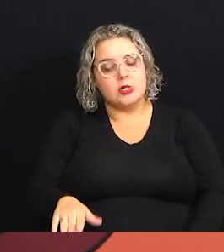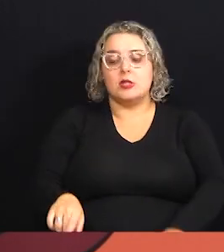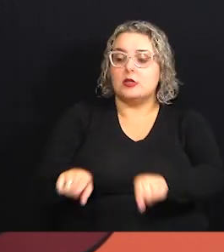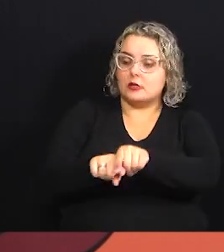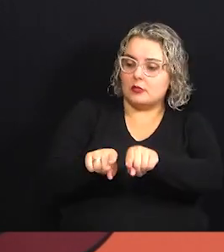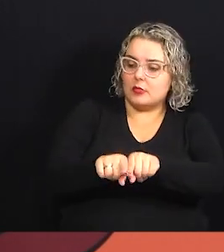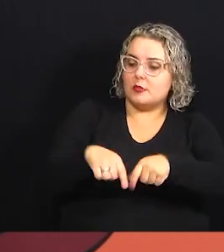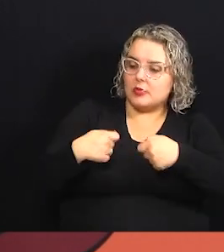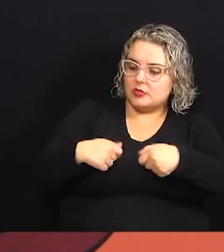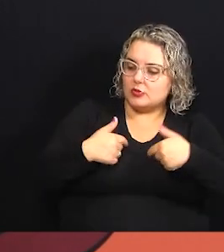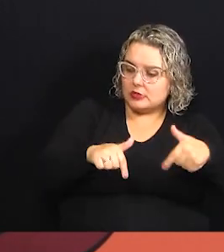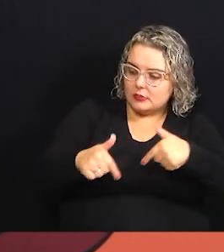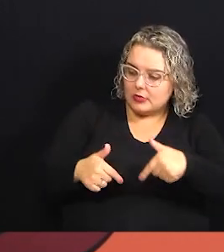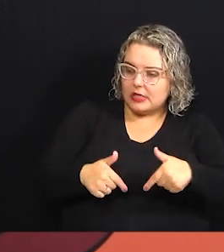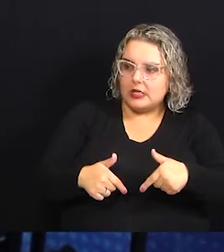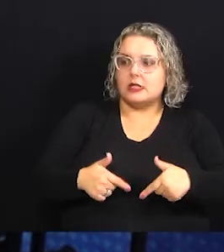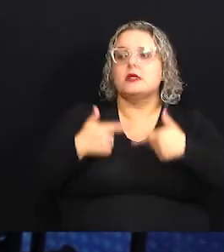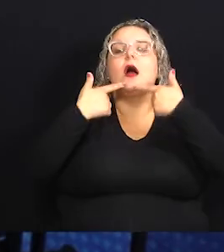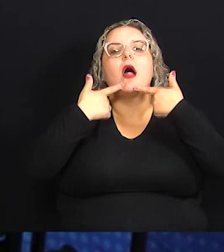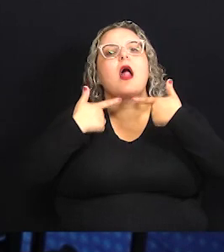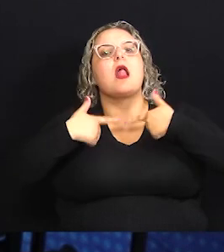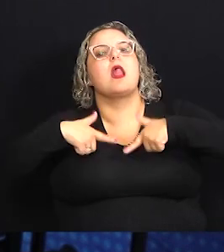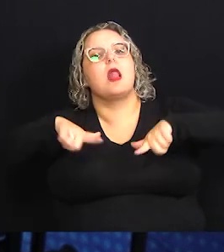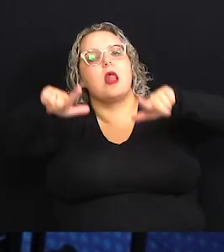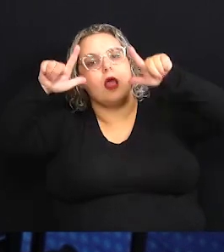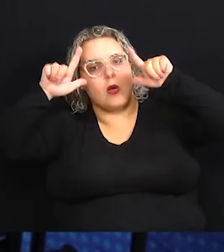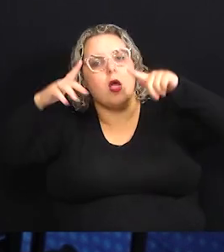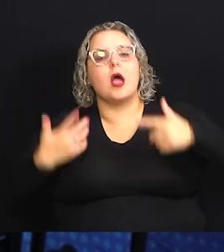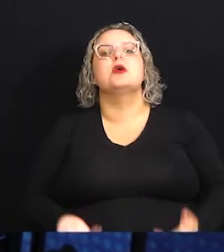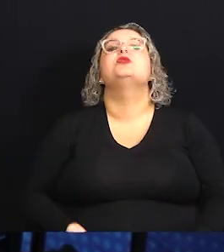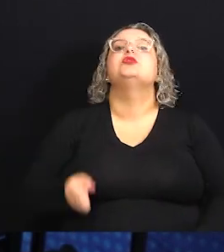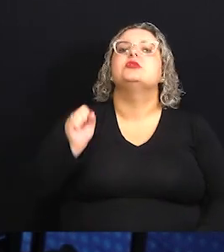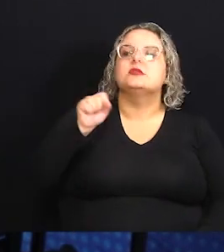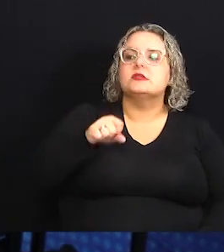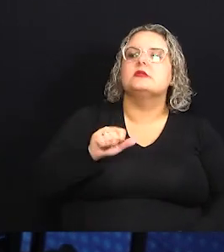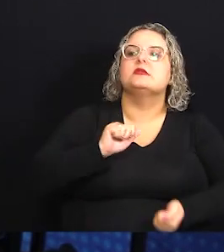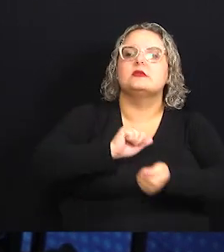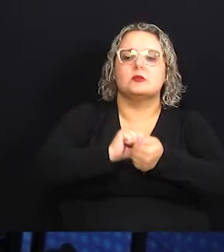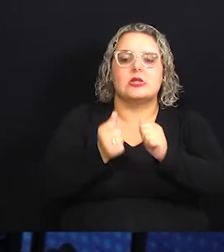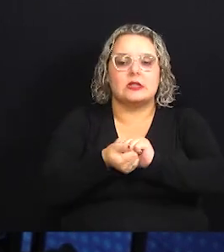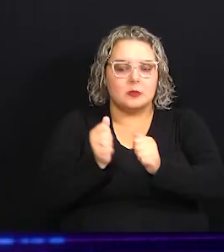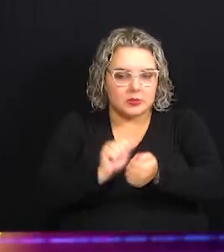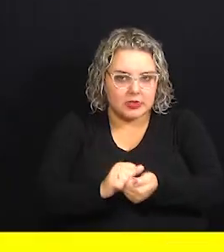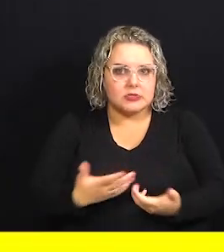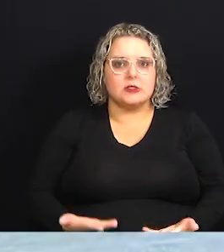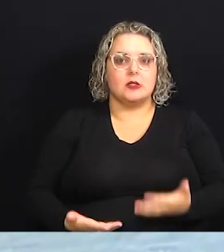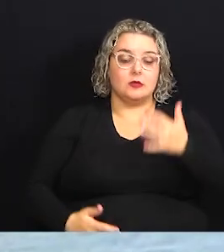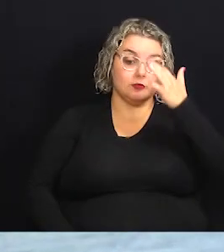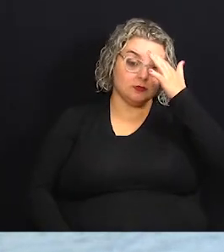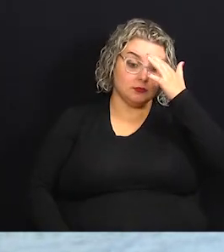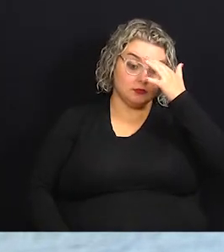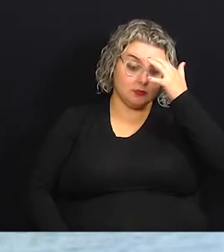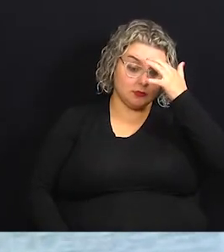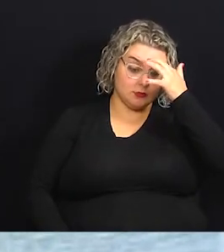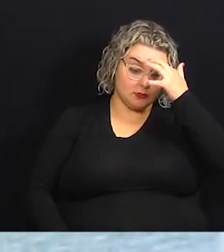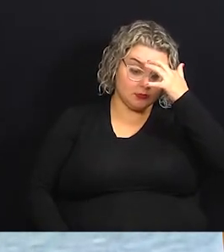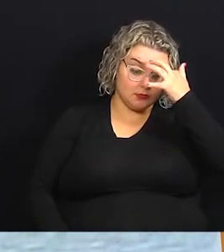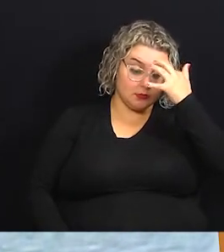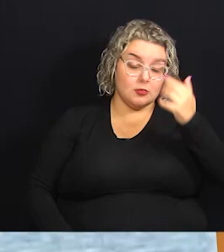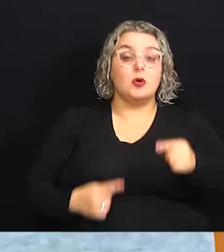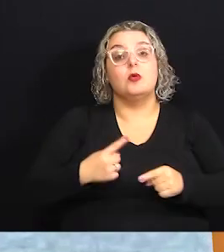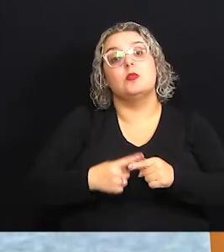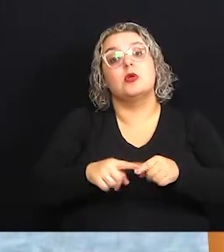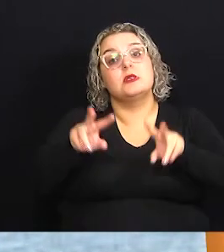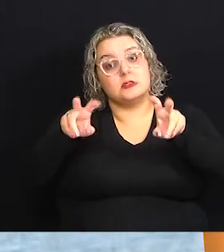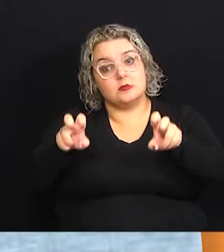esse lado da linguagem. Isso, nós fizemos uma adaptação, porque na verdade esse tema, a